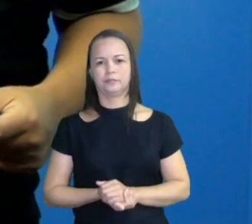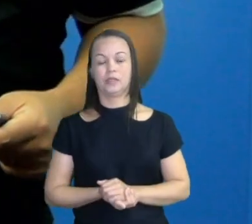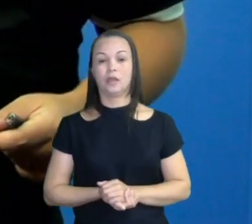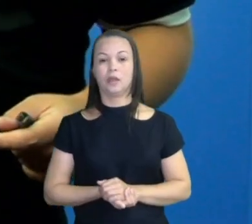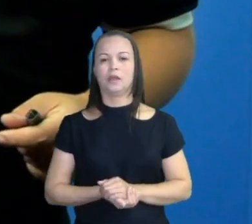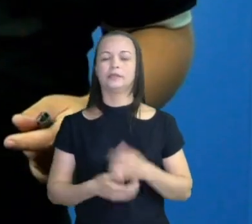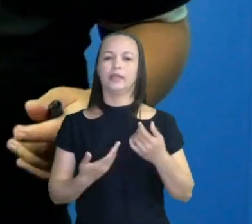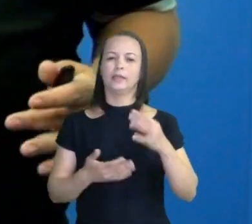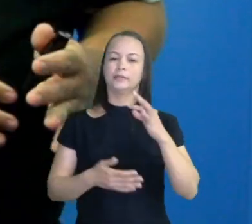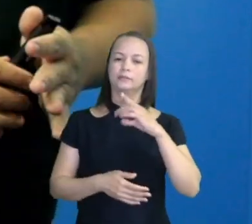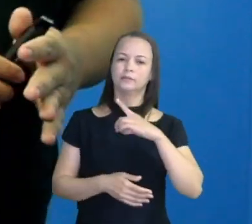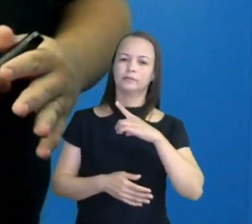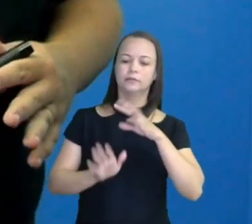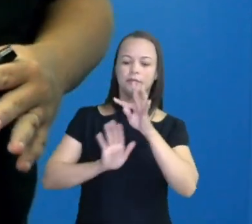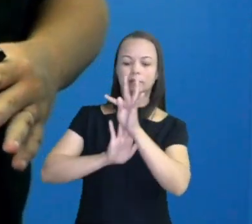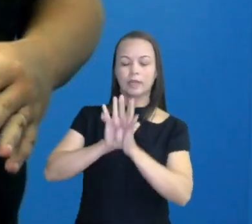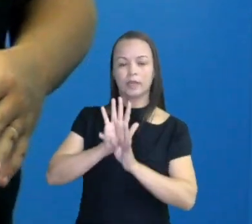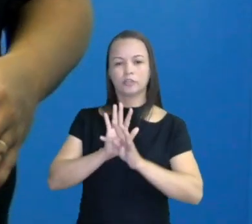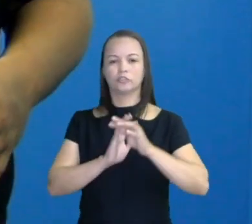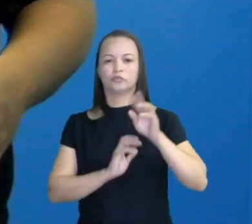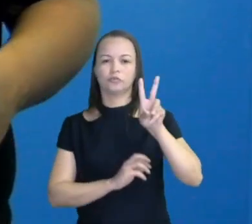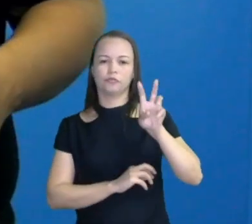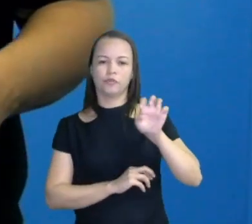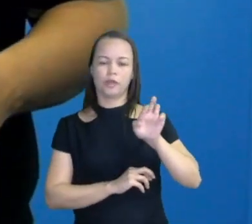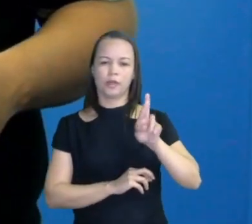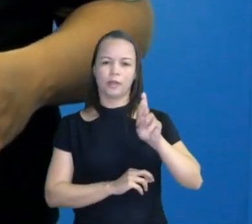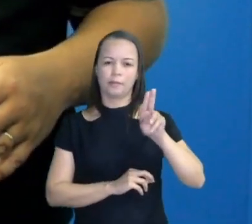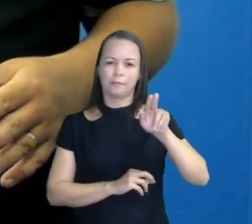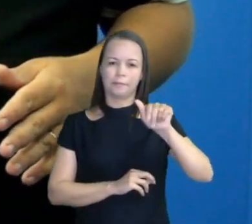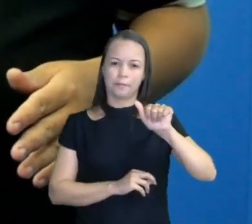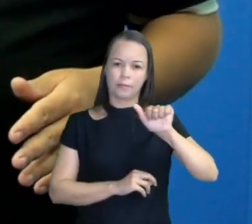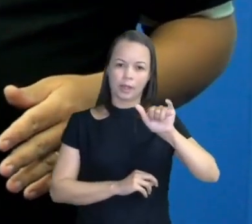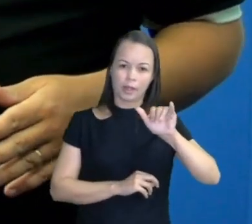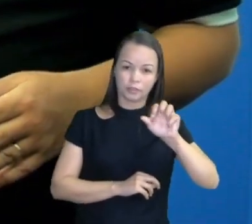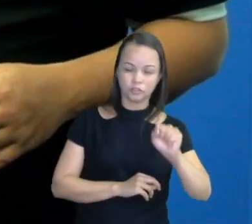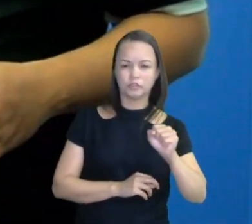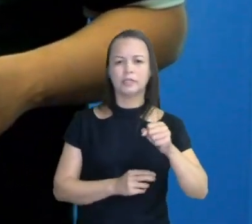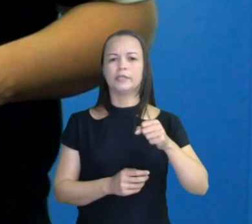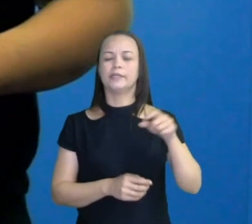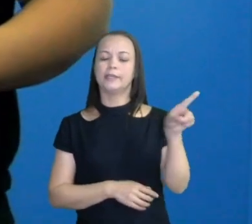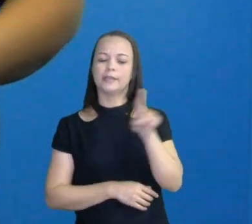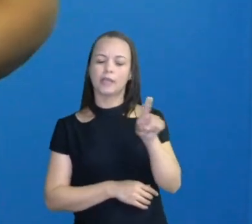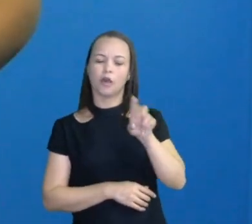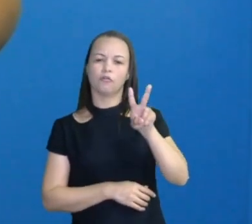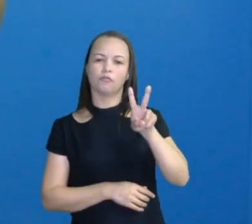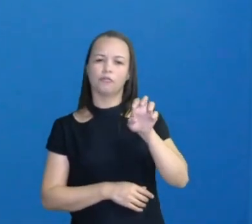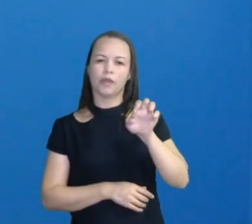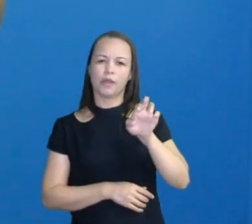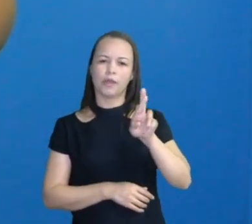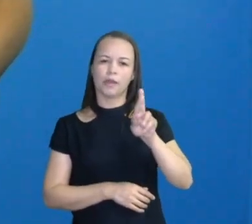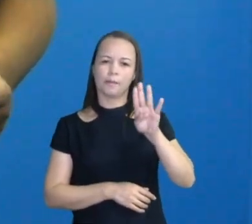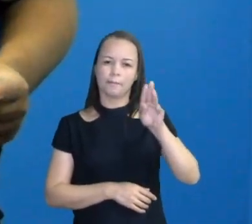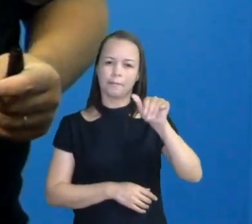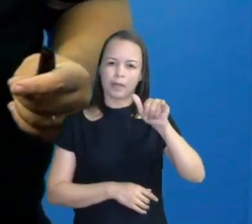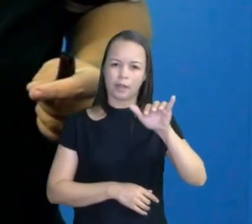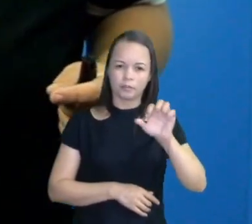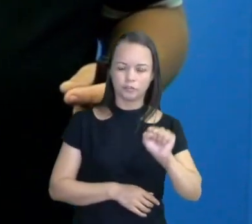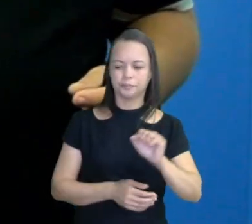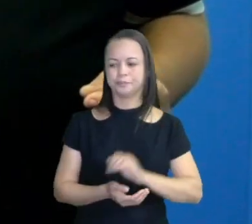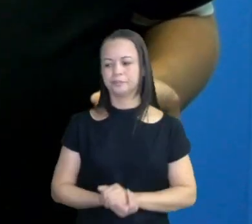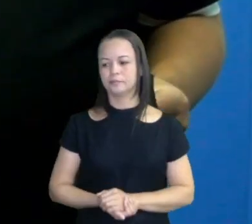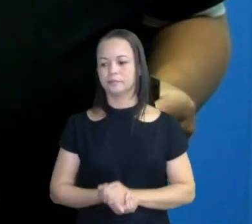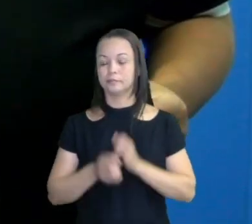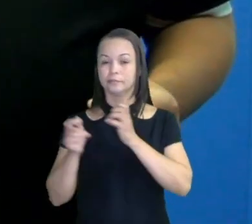verbais e textos não verbais. Gente, passando adiante,